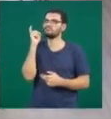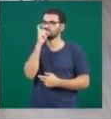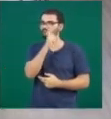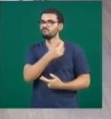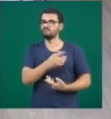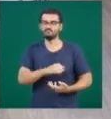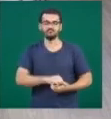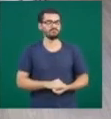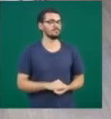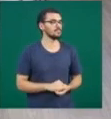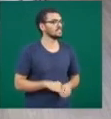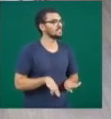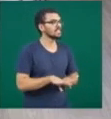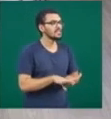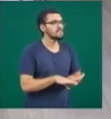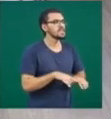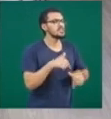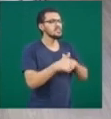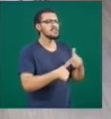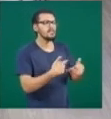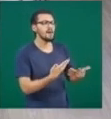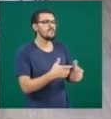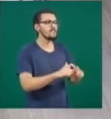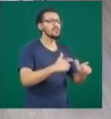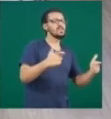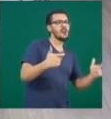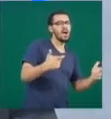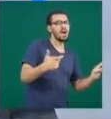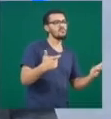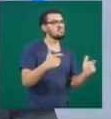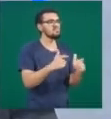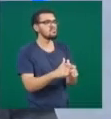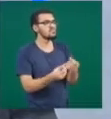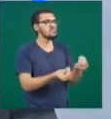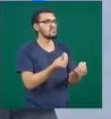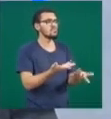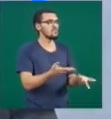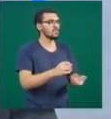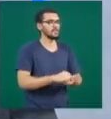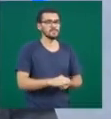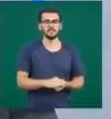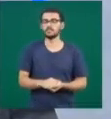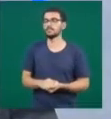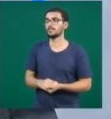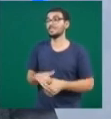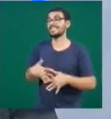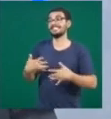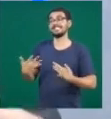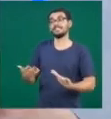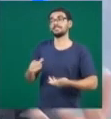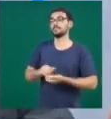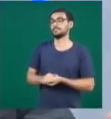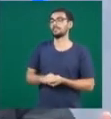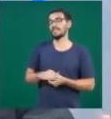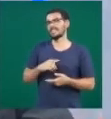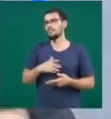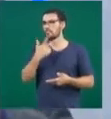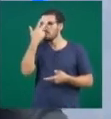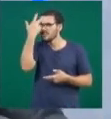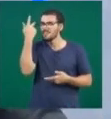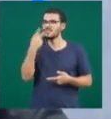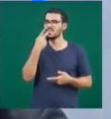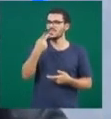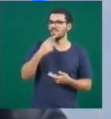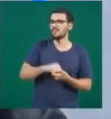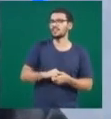à empregabilidade, vai aumentar ou vai diminuir na sua visão? Ah, muito bom essa questão também, porque muito se fala que a justificativa para